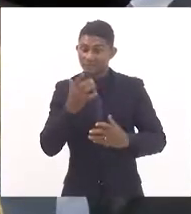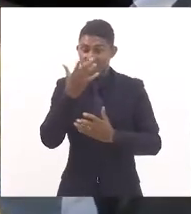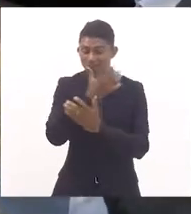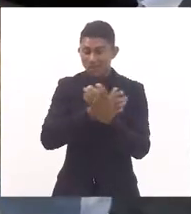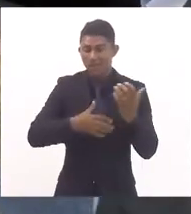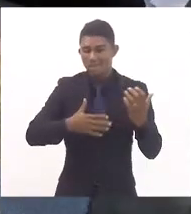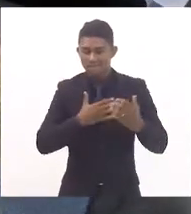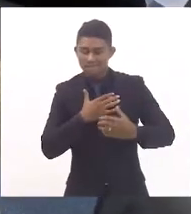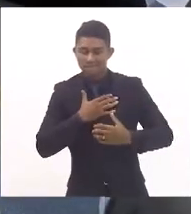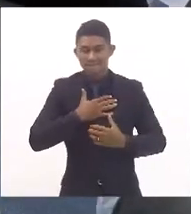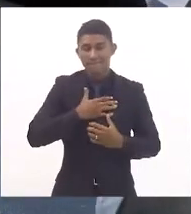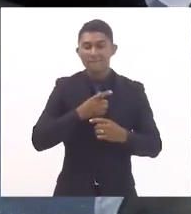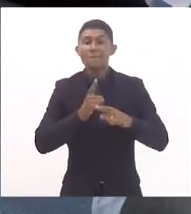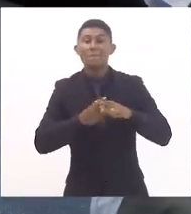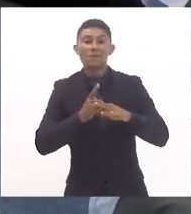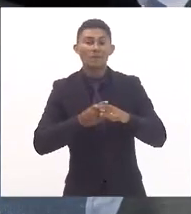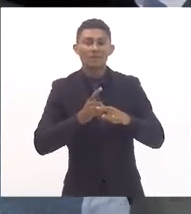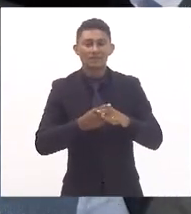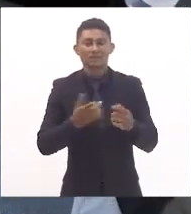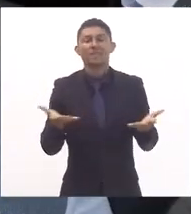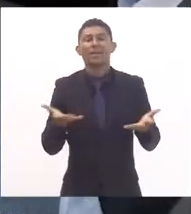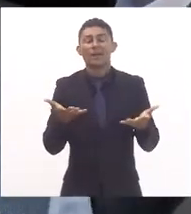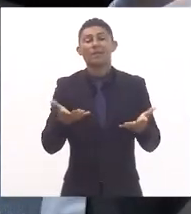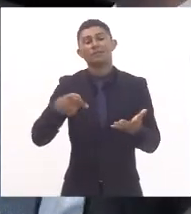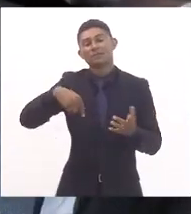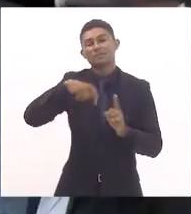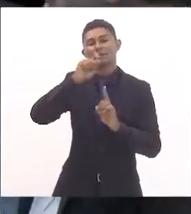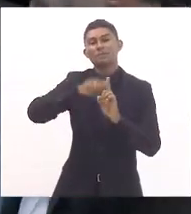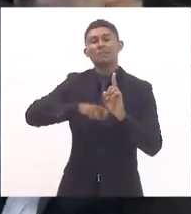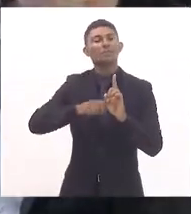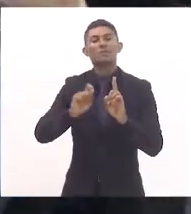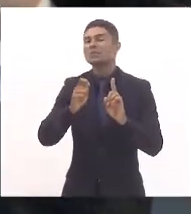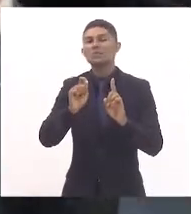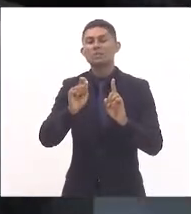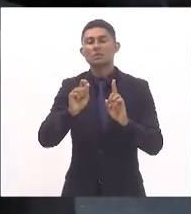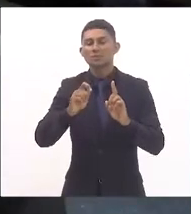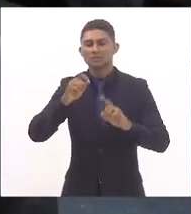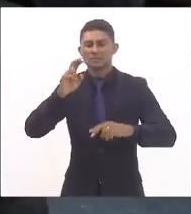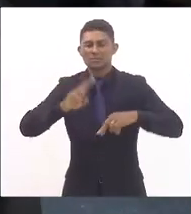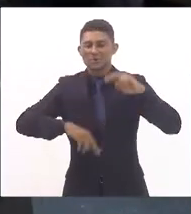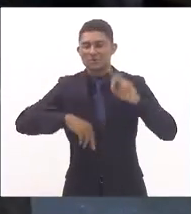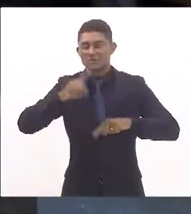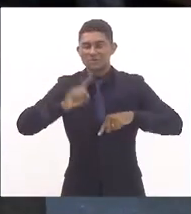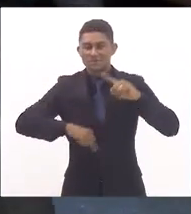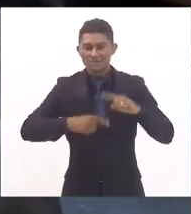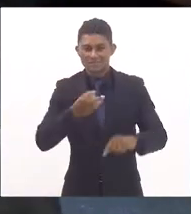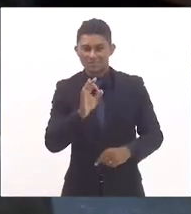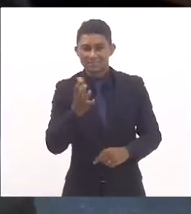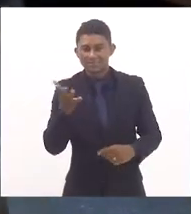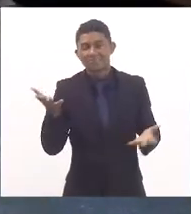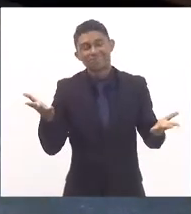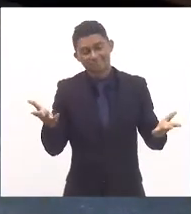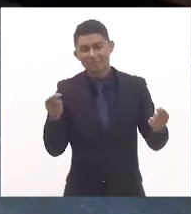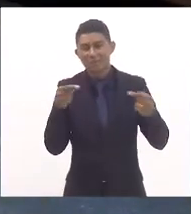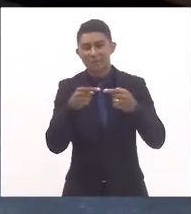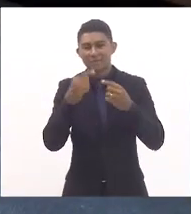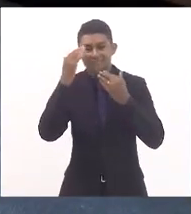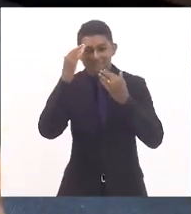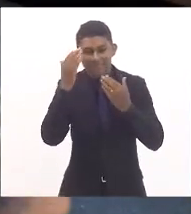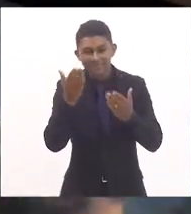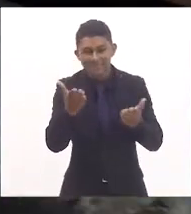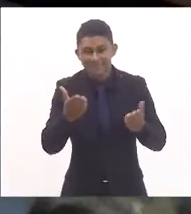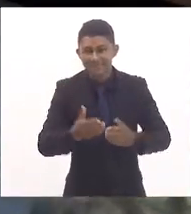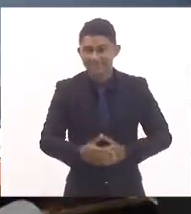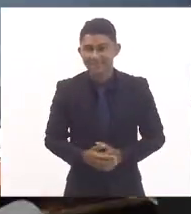porque começou, nós estamos iniciando o período junino. Muito obrigado,